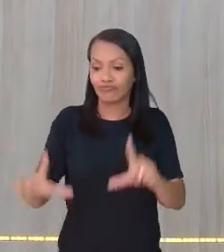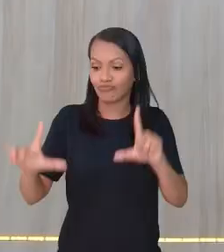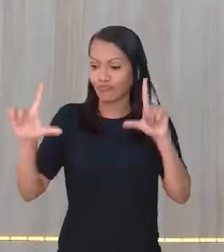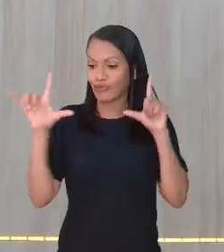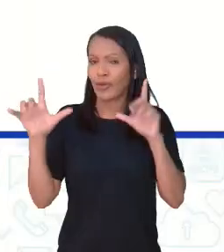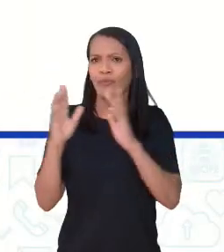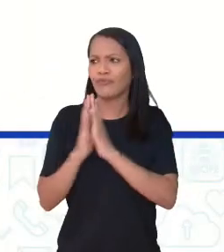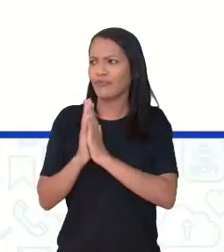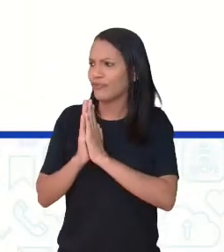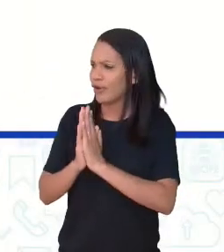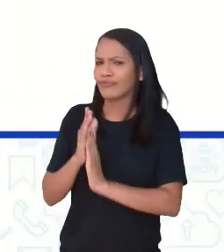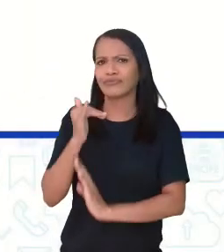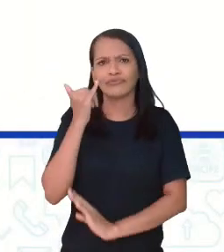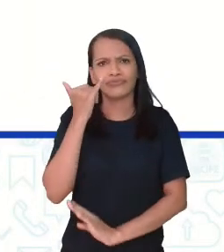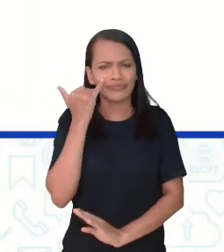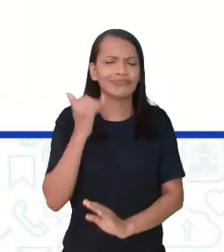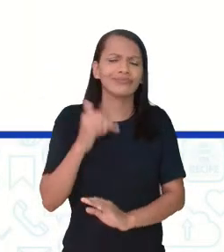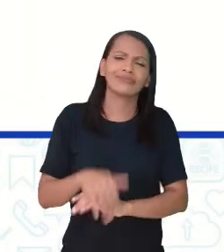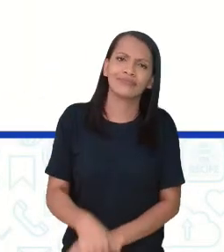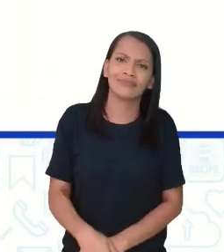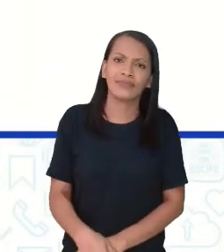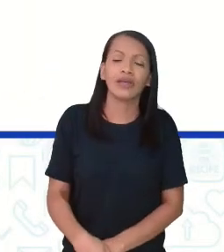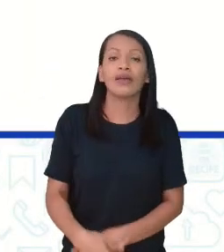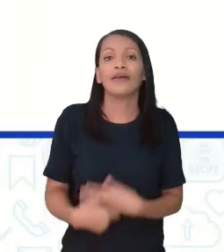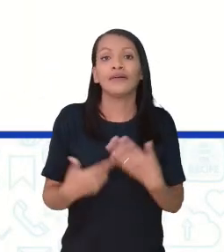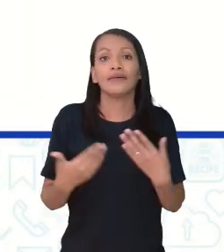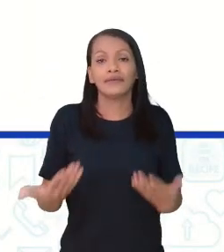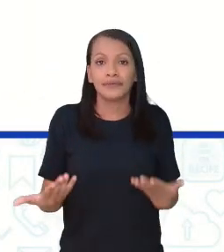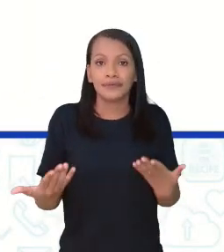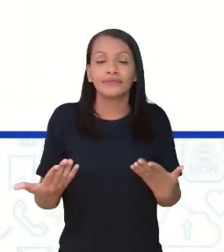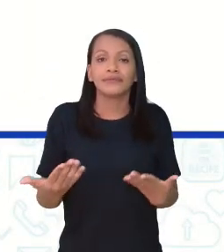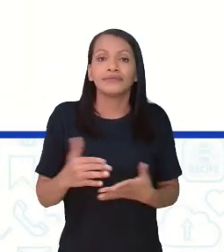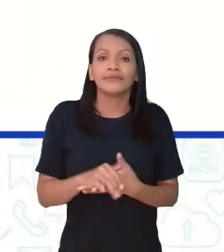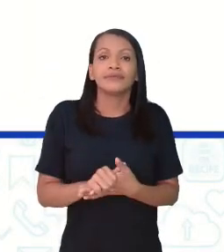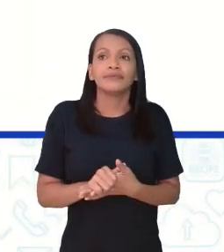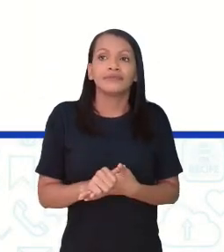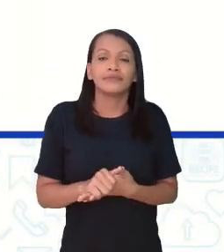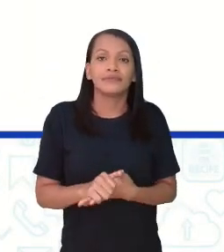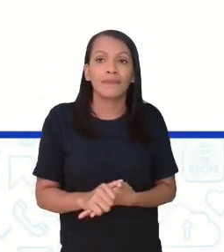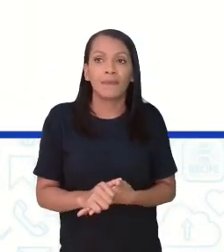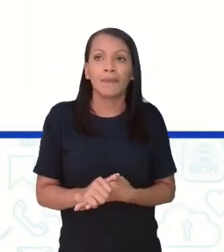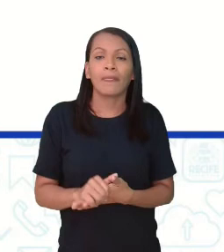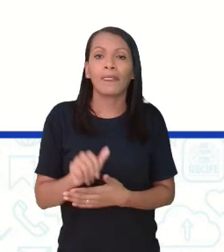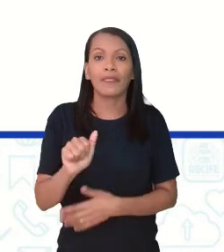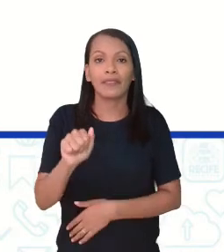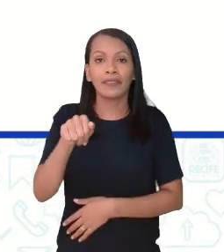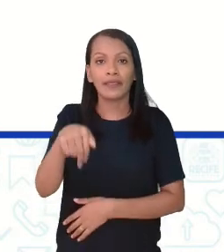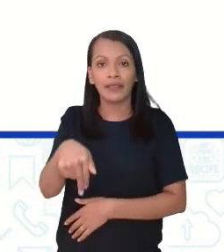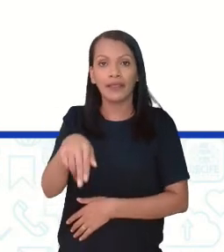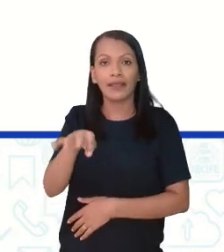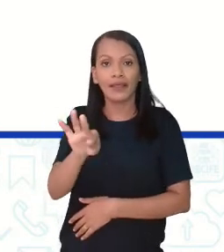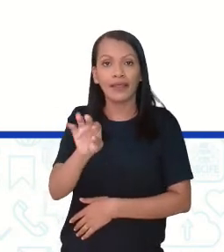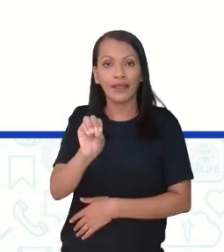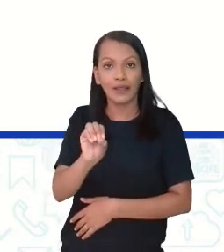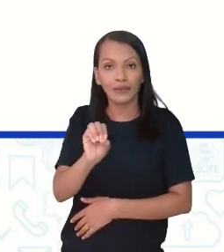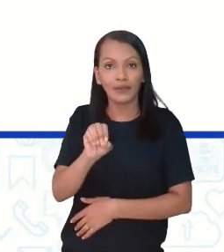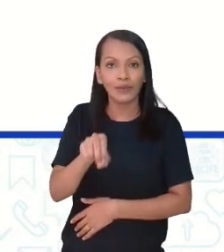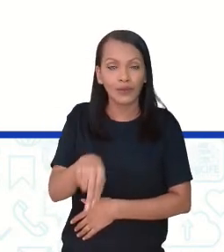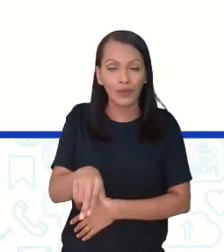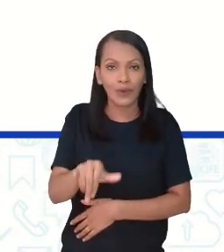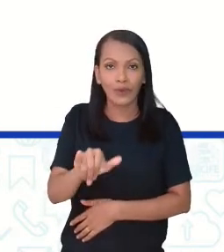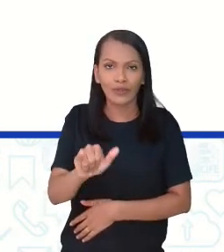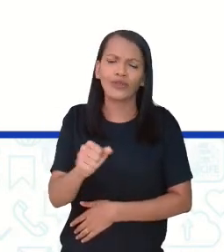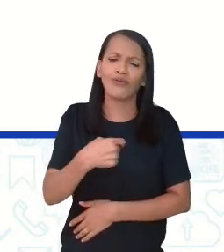aí, por favor. Valeu! Então, eu tenho aí uma questão que diz o seguinte, ó. Antônio foi ao cinema. Levou